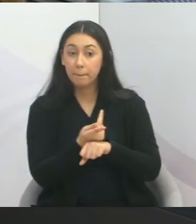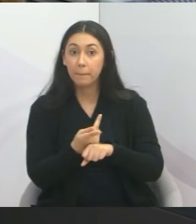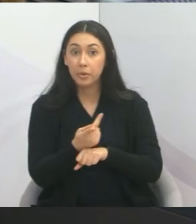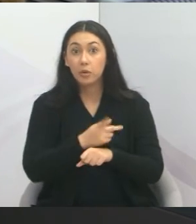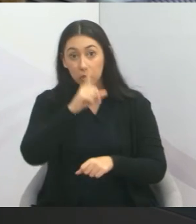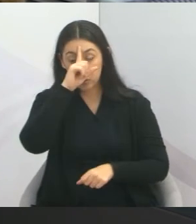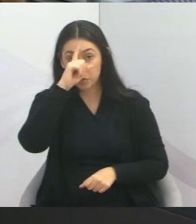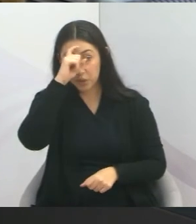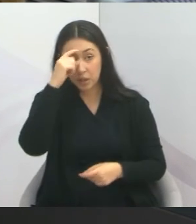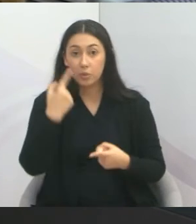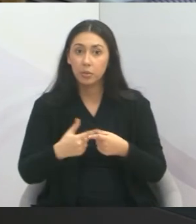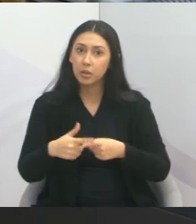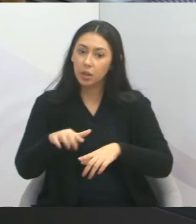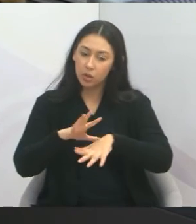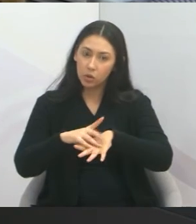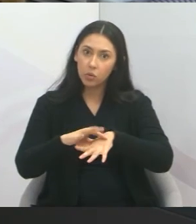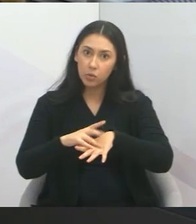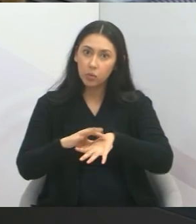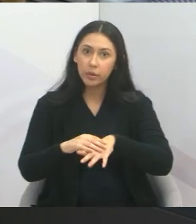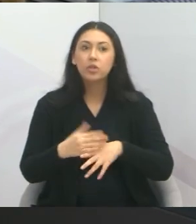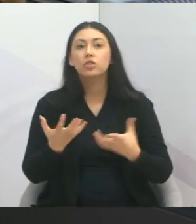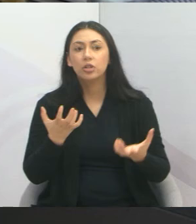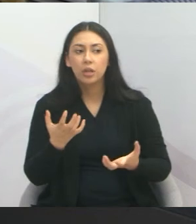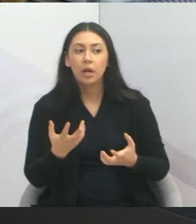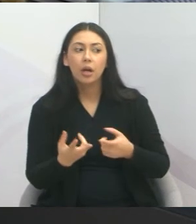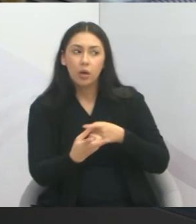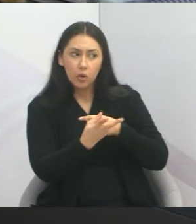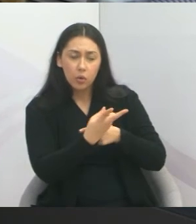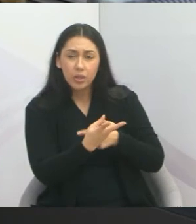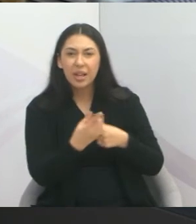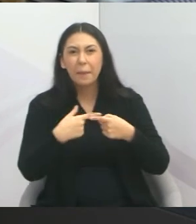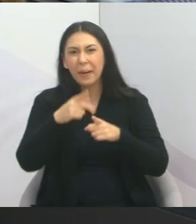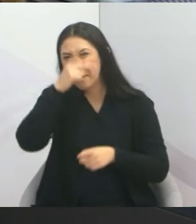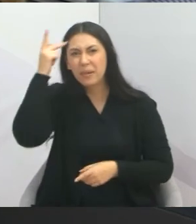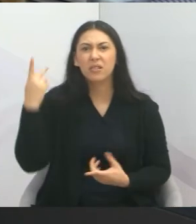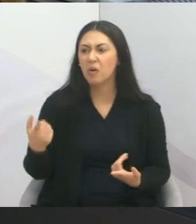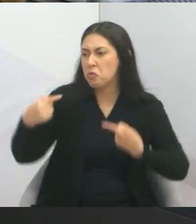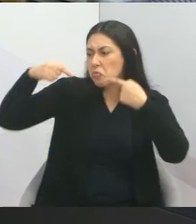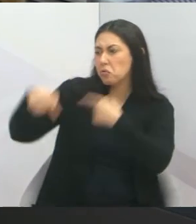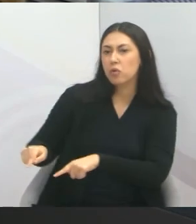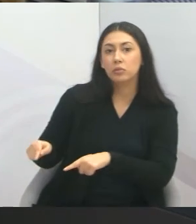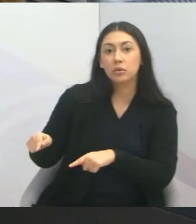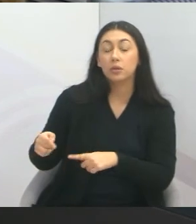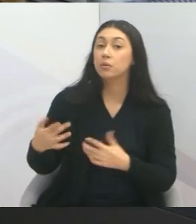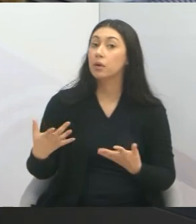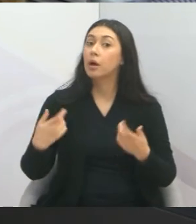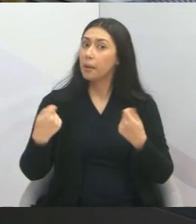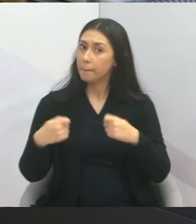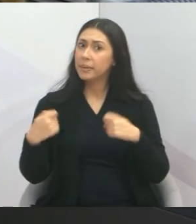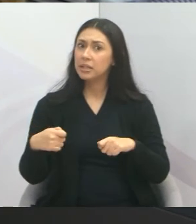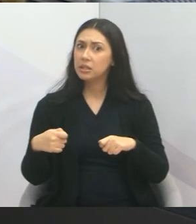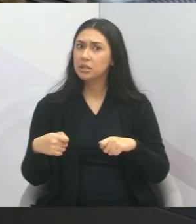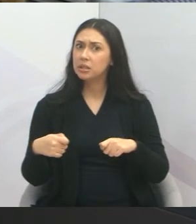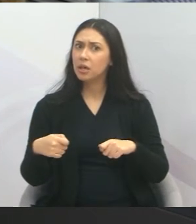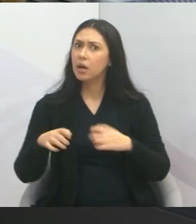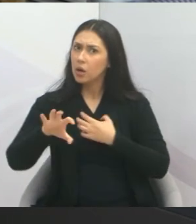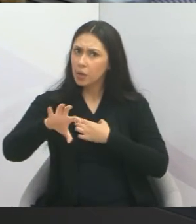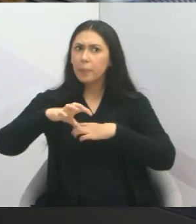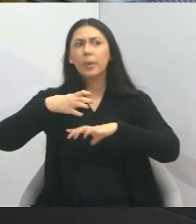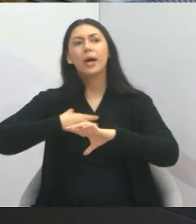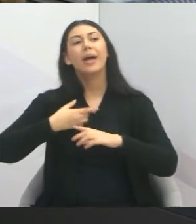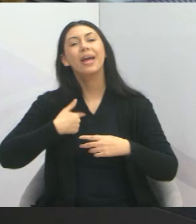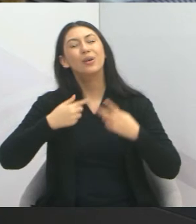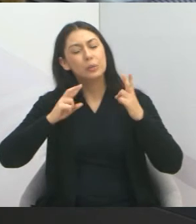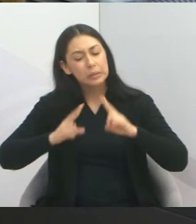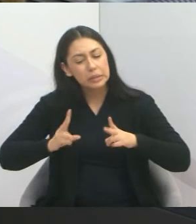chegar né querendo um atendimento de qualidade e ele é maltratado realmente está precisando um pouco mais de humanização e seus